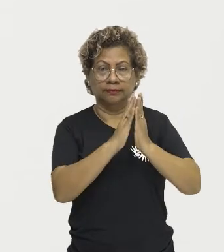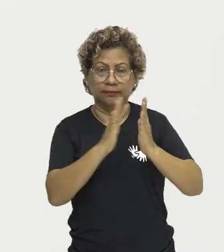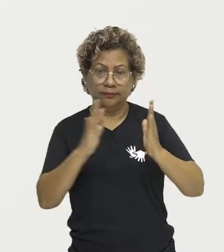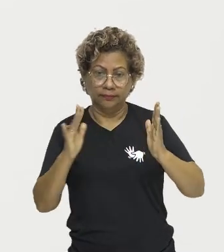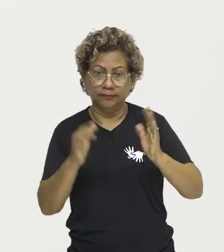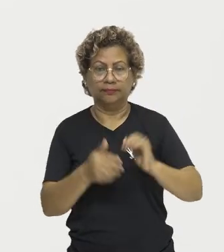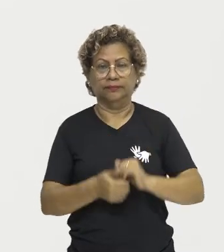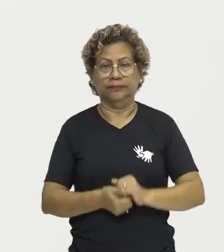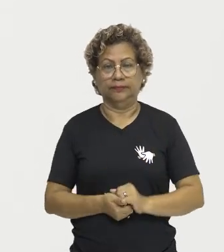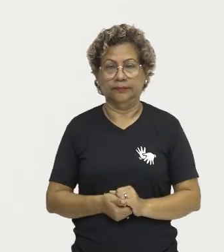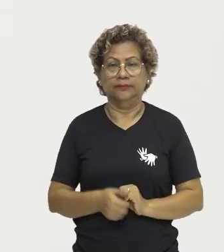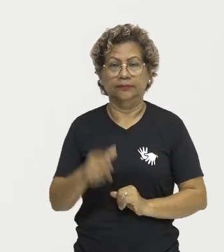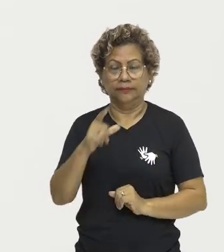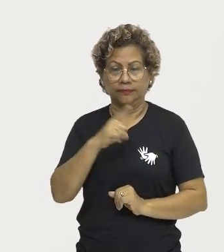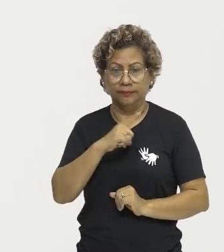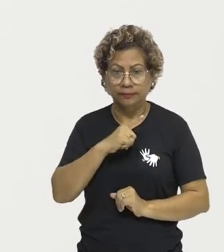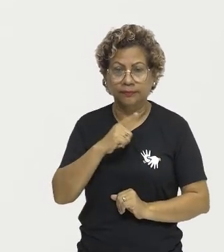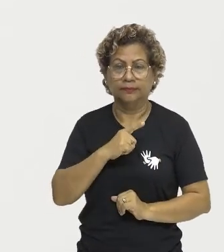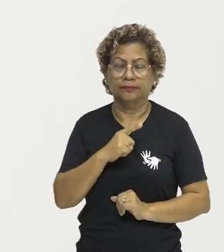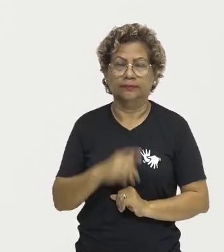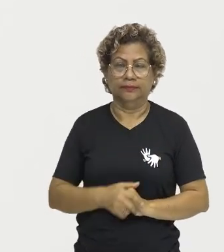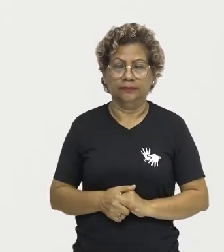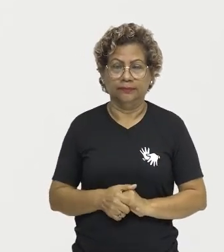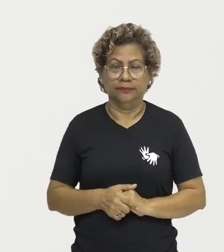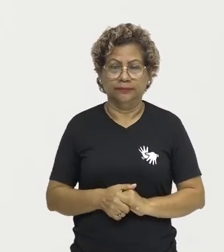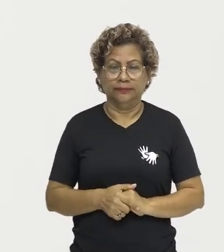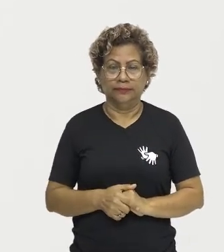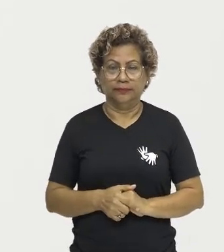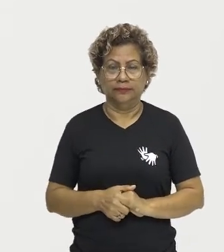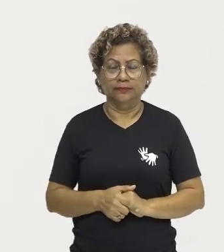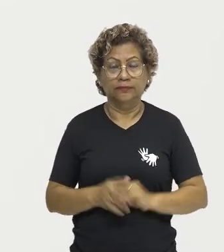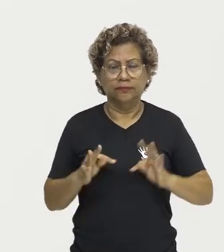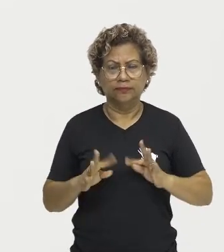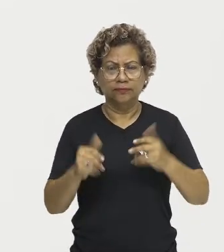alumínio, que vale 200 gramas,